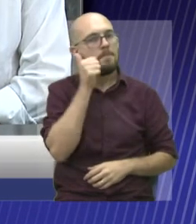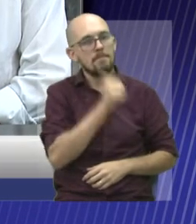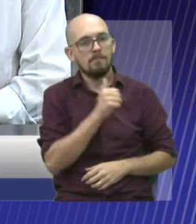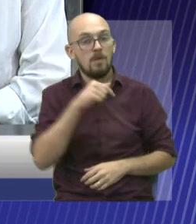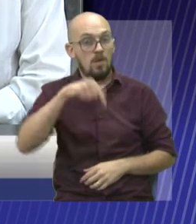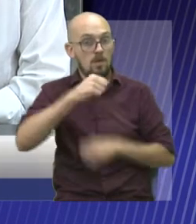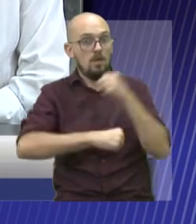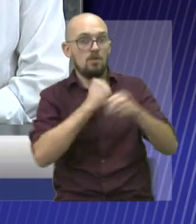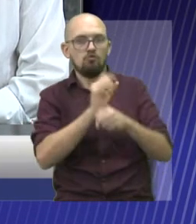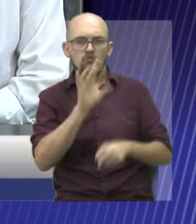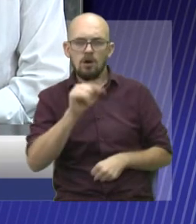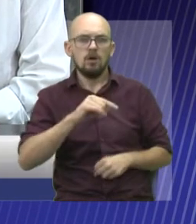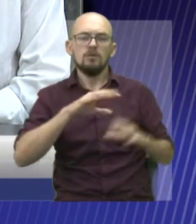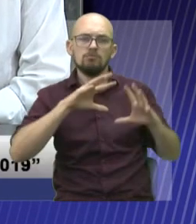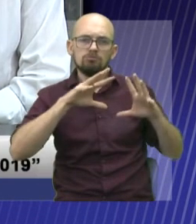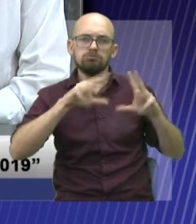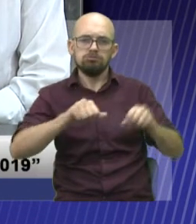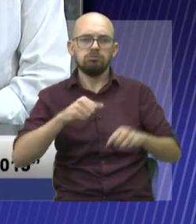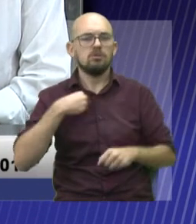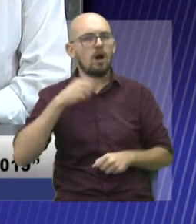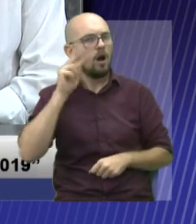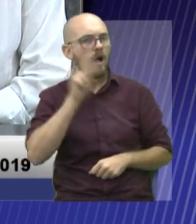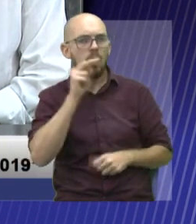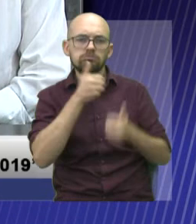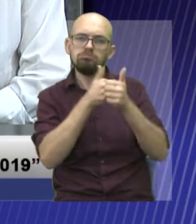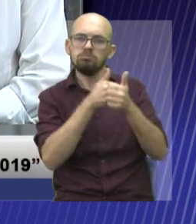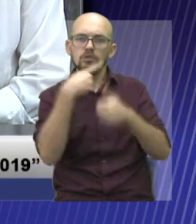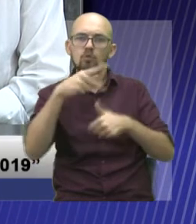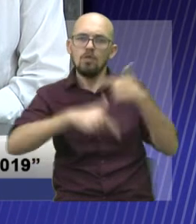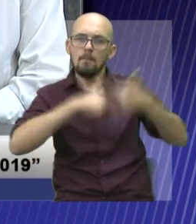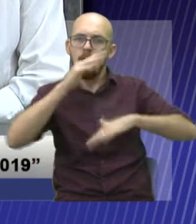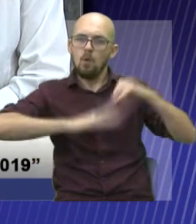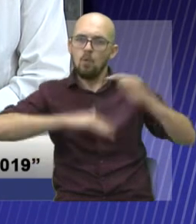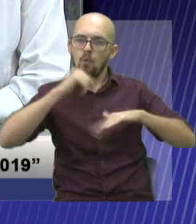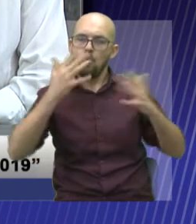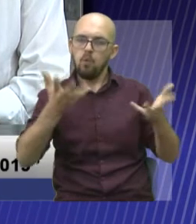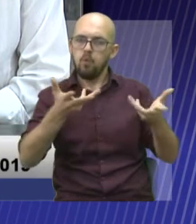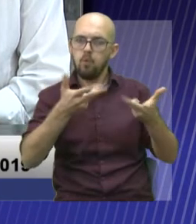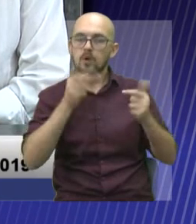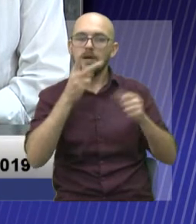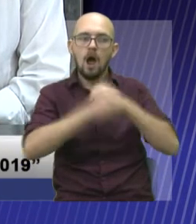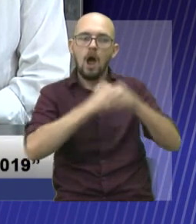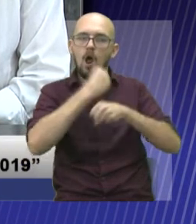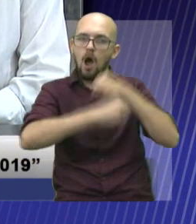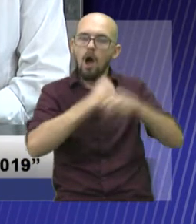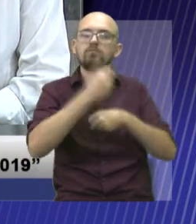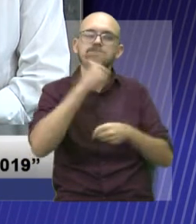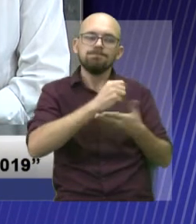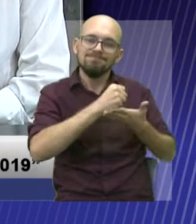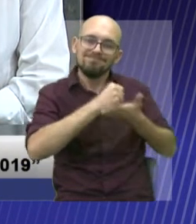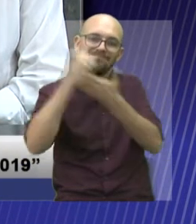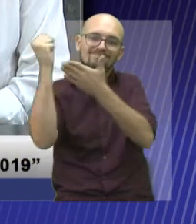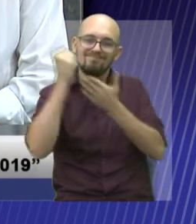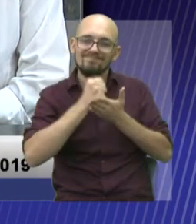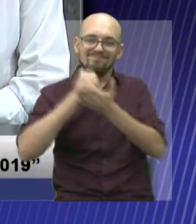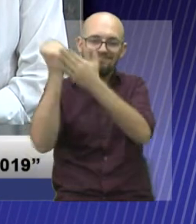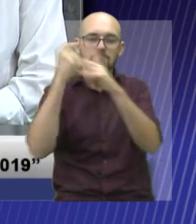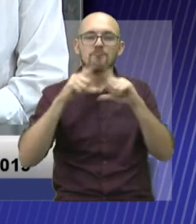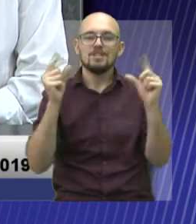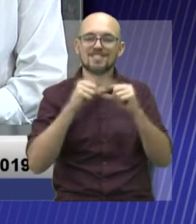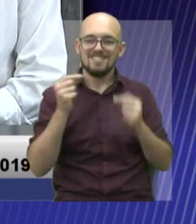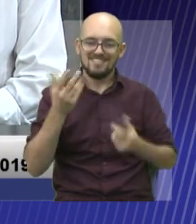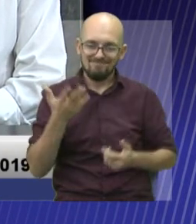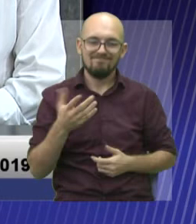nesse ano. A gente tem acompanhado o seu trabalho, visto que realmente todo ano você consegue colocar aí alguém,